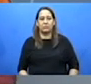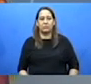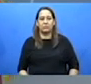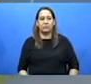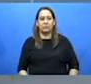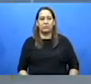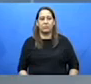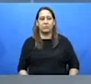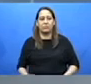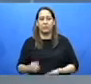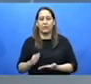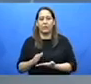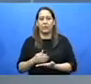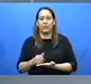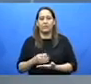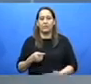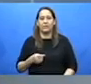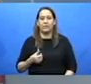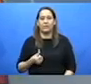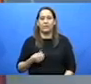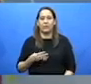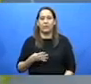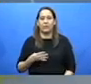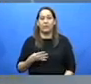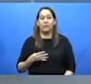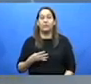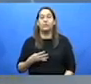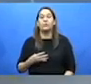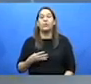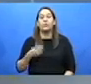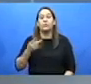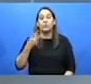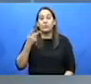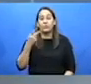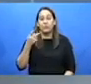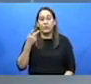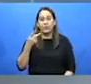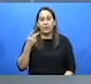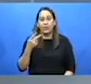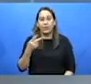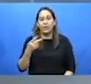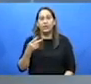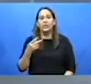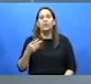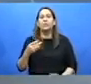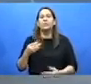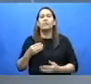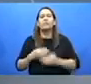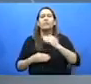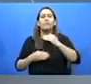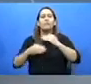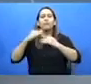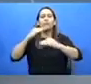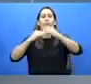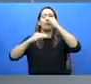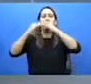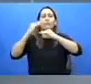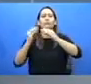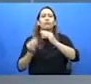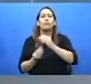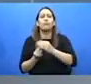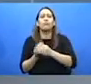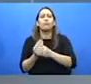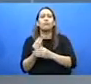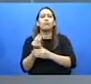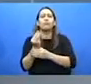Lá na página 164, nós vamos falar sobre o desenvolvimento das plantas. Lembram que nas